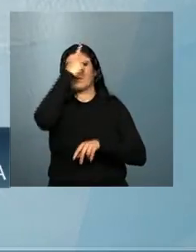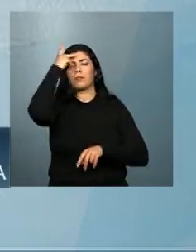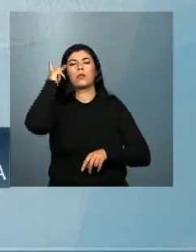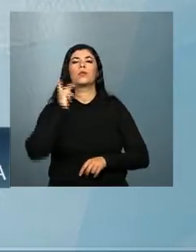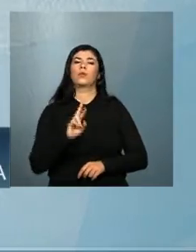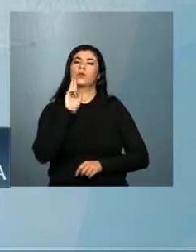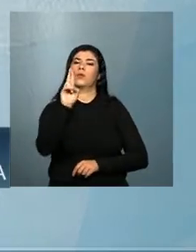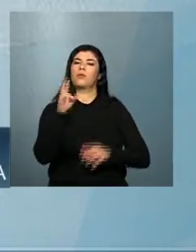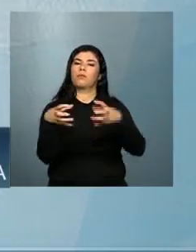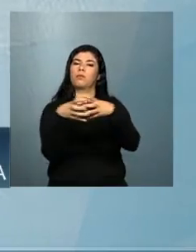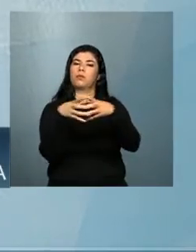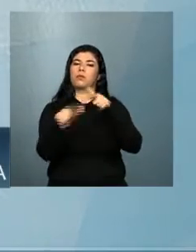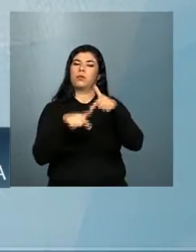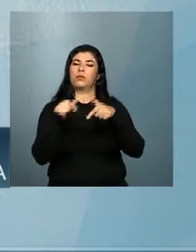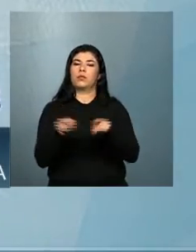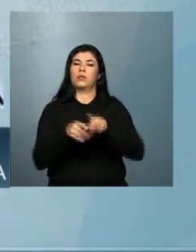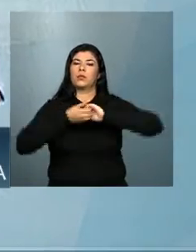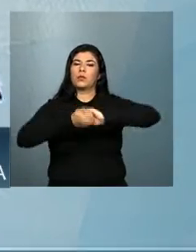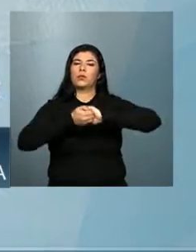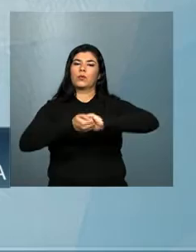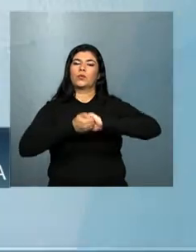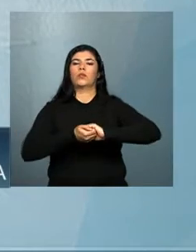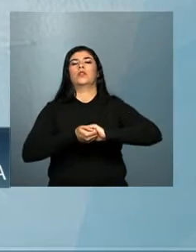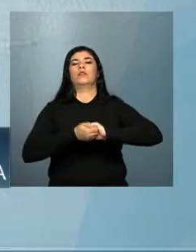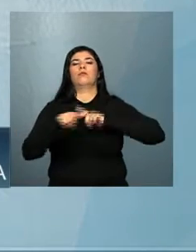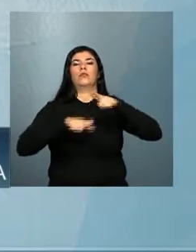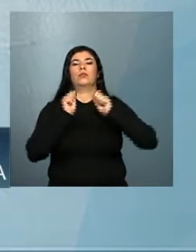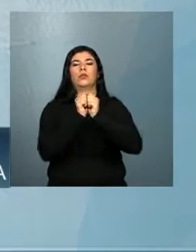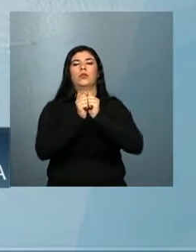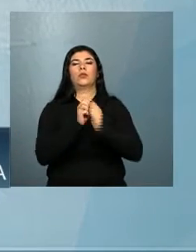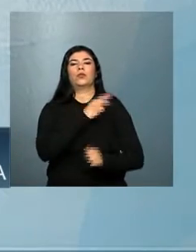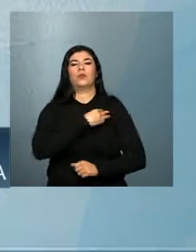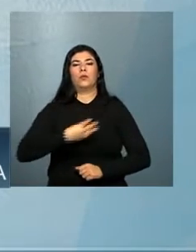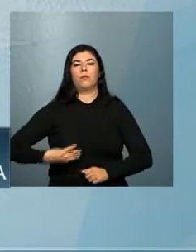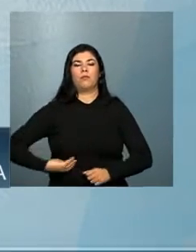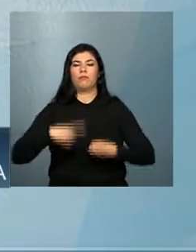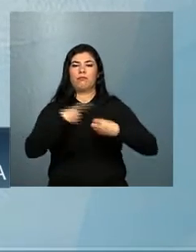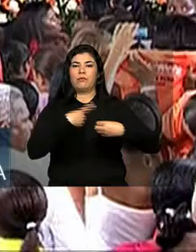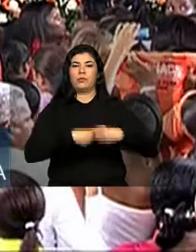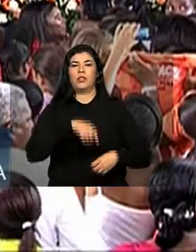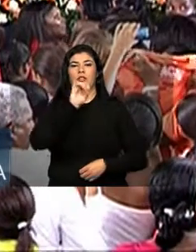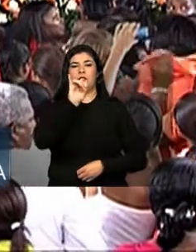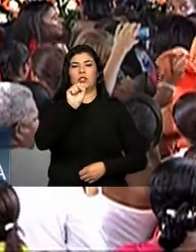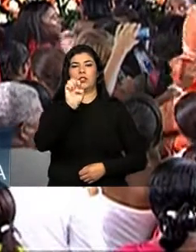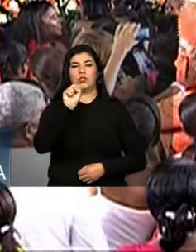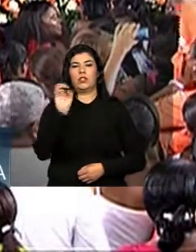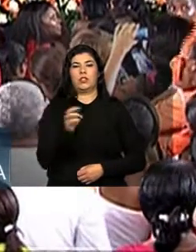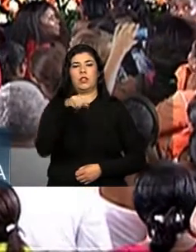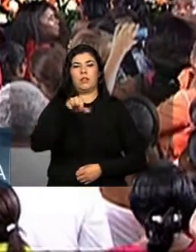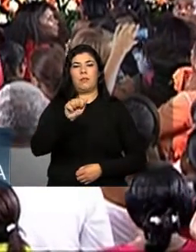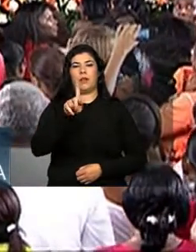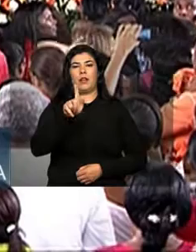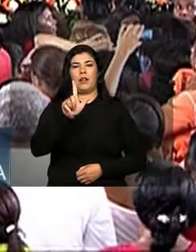presente. Saudar os companheiros do Ministério das Cidades, na pessoa da Inês Magalhães, secretária da Habitação, e